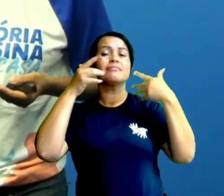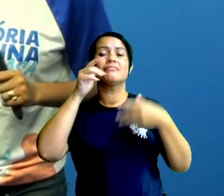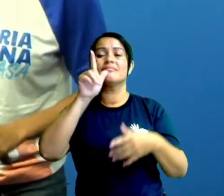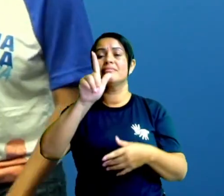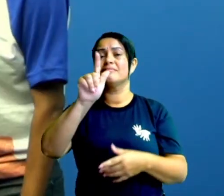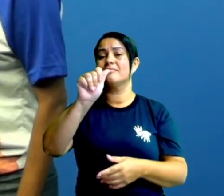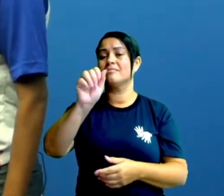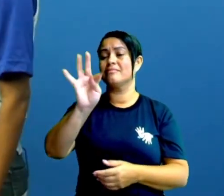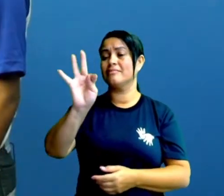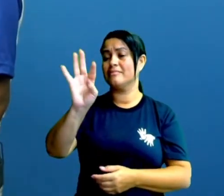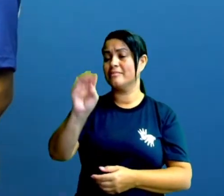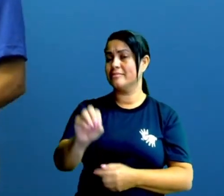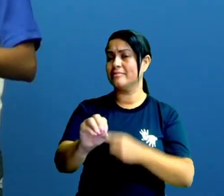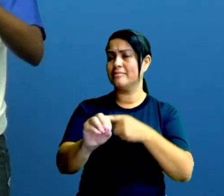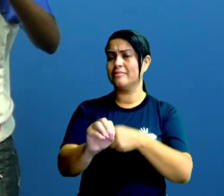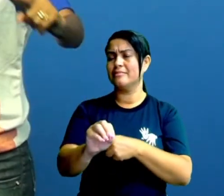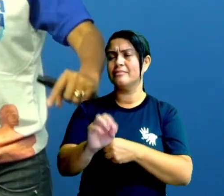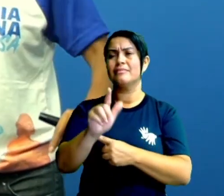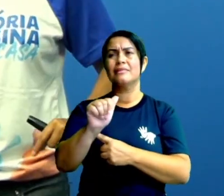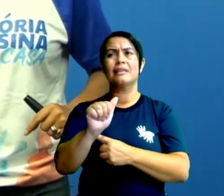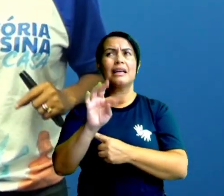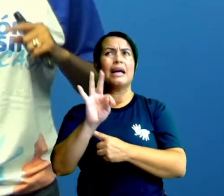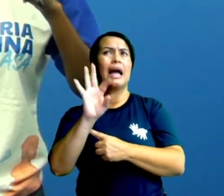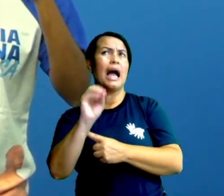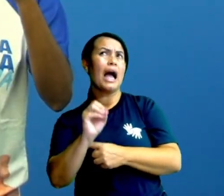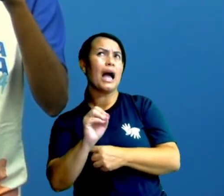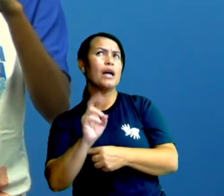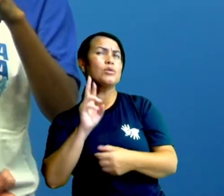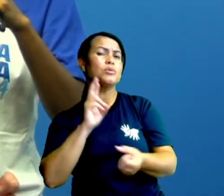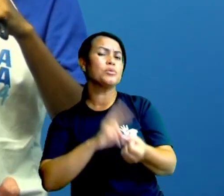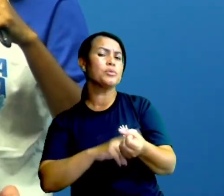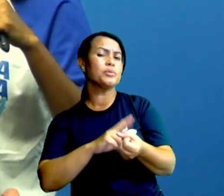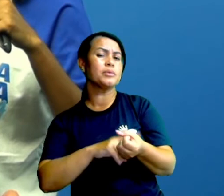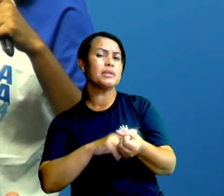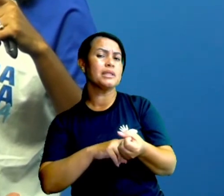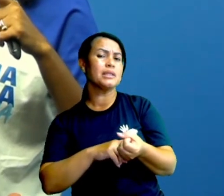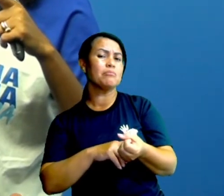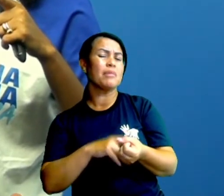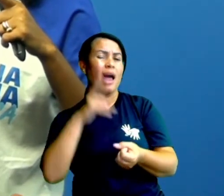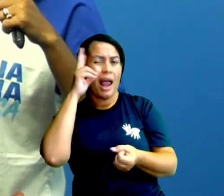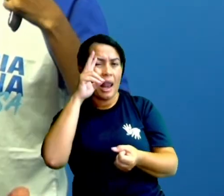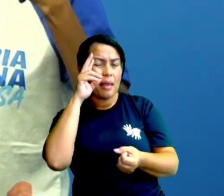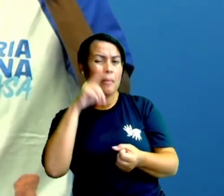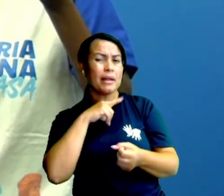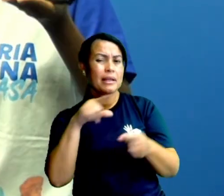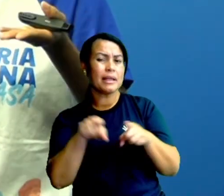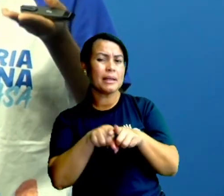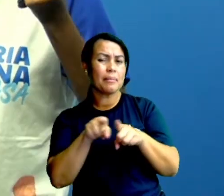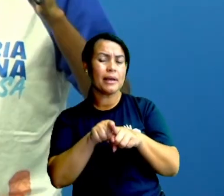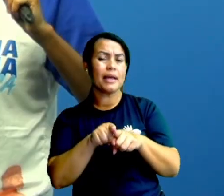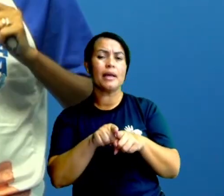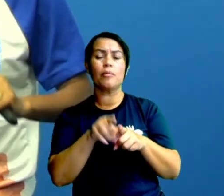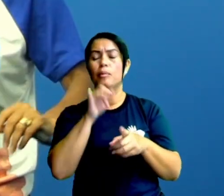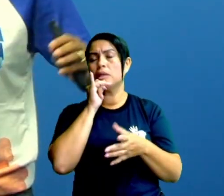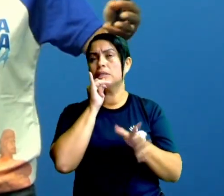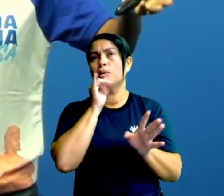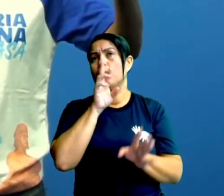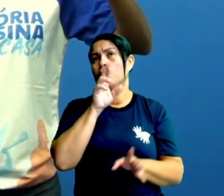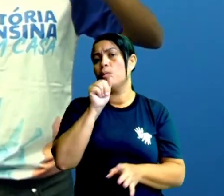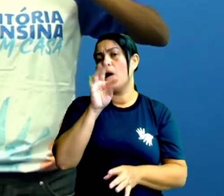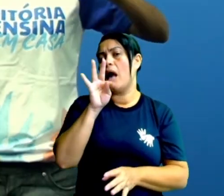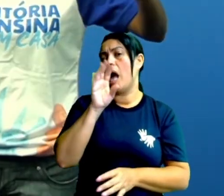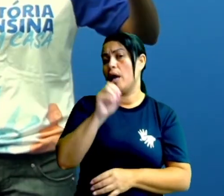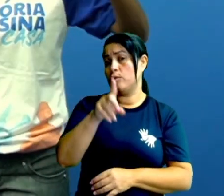gato o gato que rima com Até apareceu lá na rima dos bichos com rato por